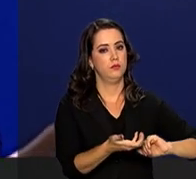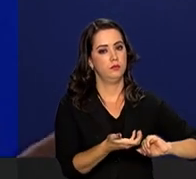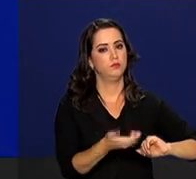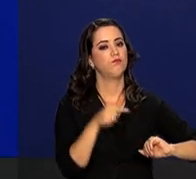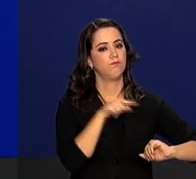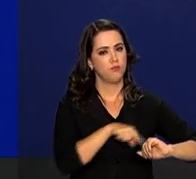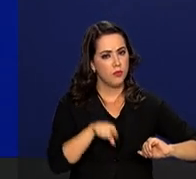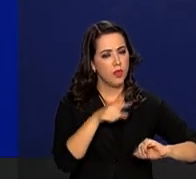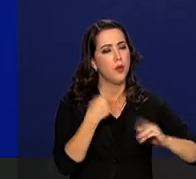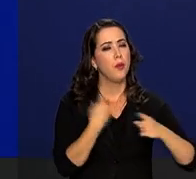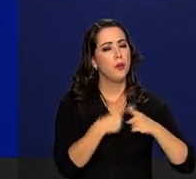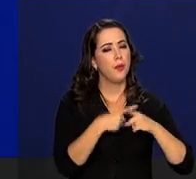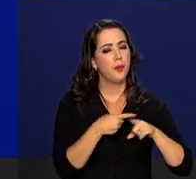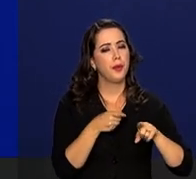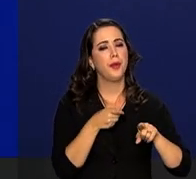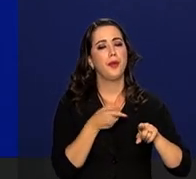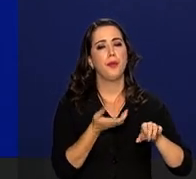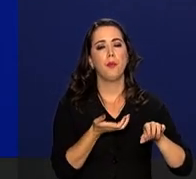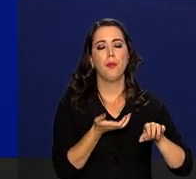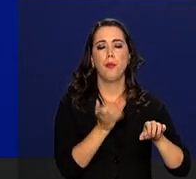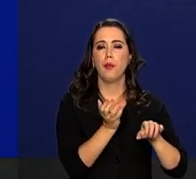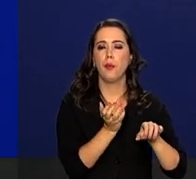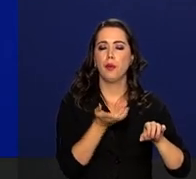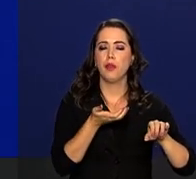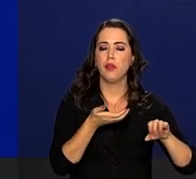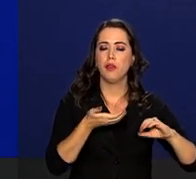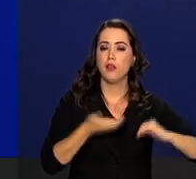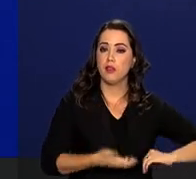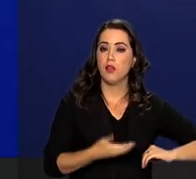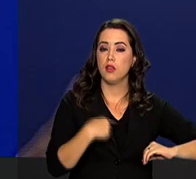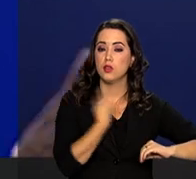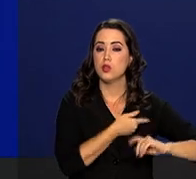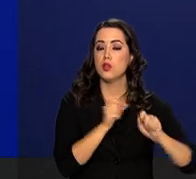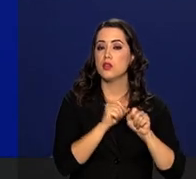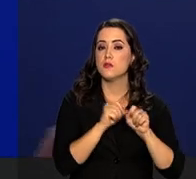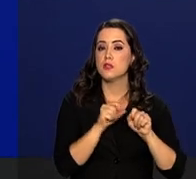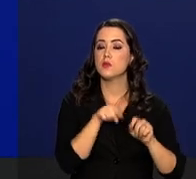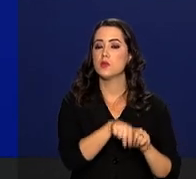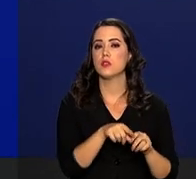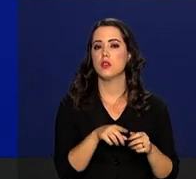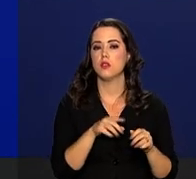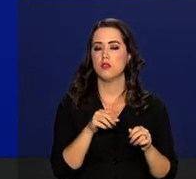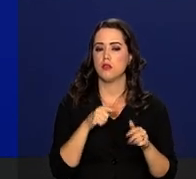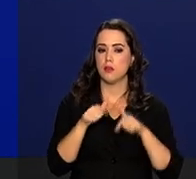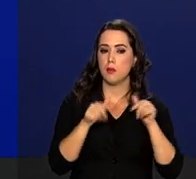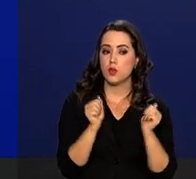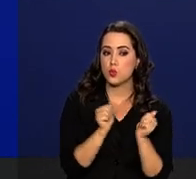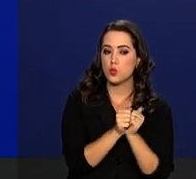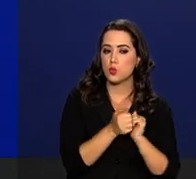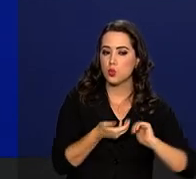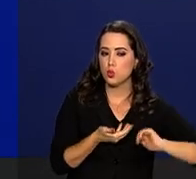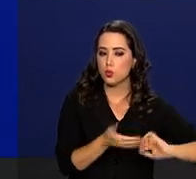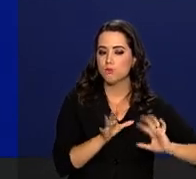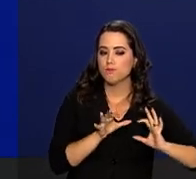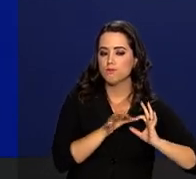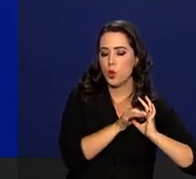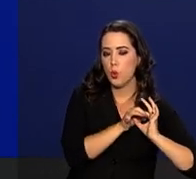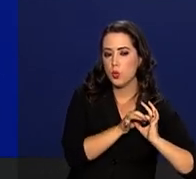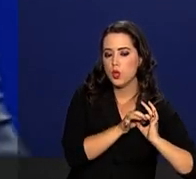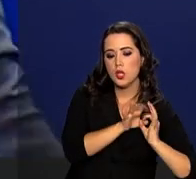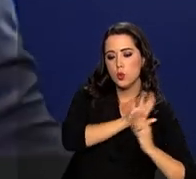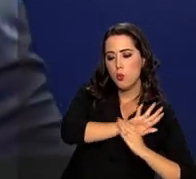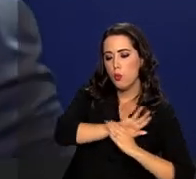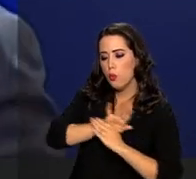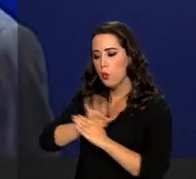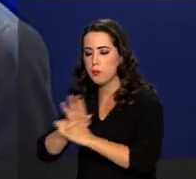também o que nós conseguimos fazer foi com apoio do Congresso Nacional. É interessante